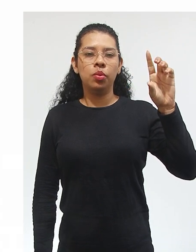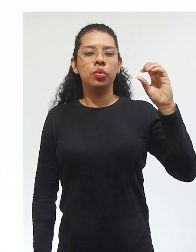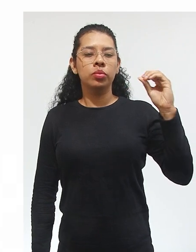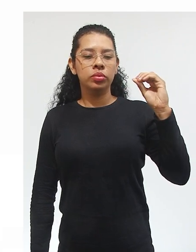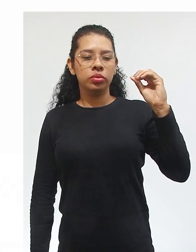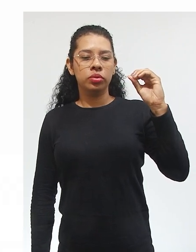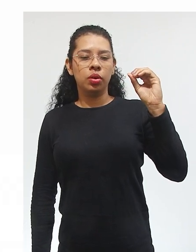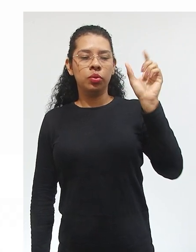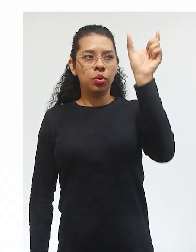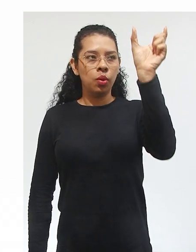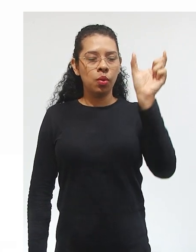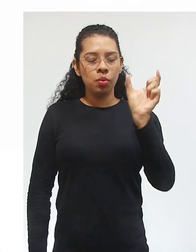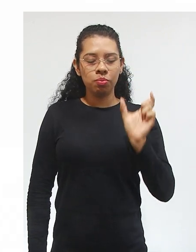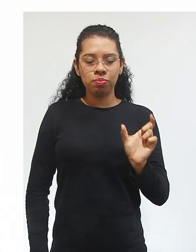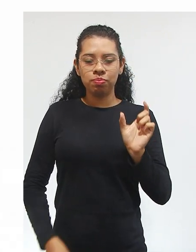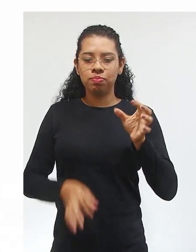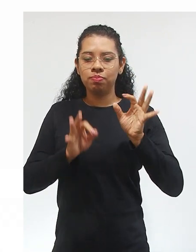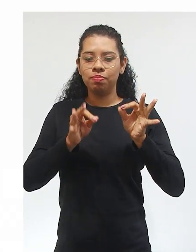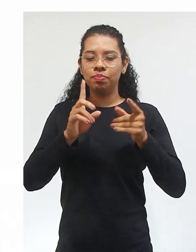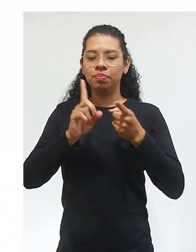E aqui seriam os